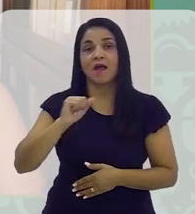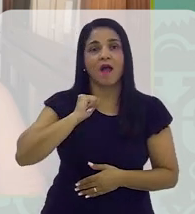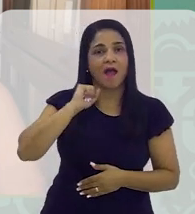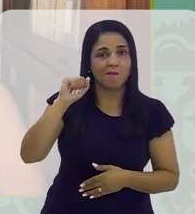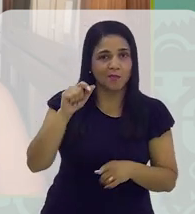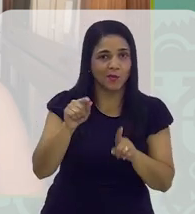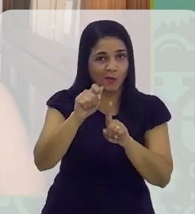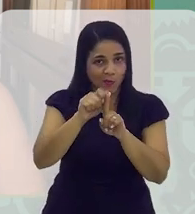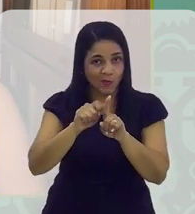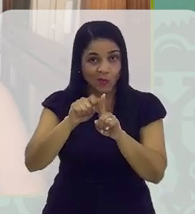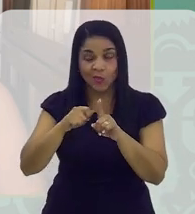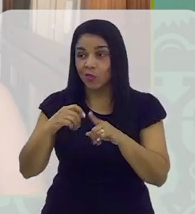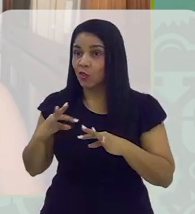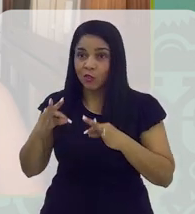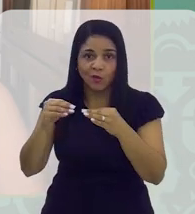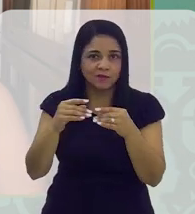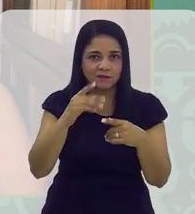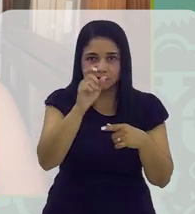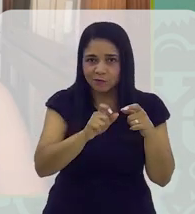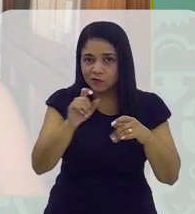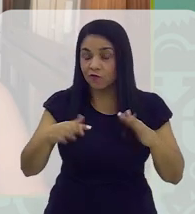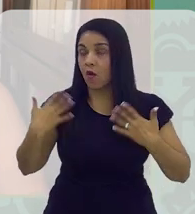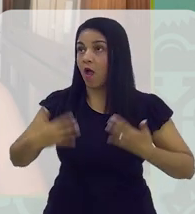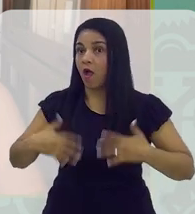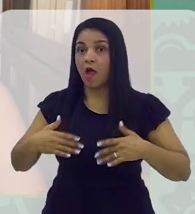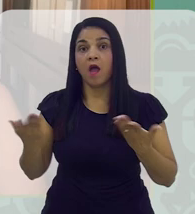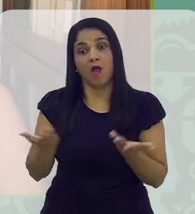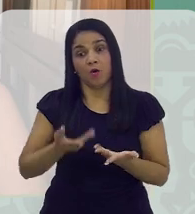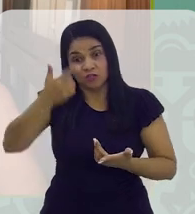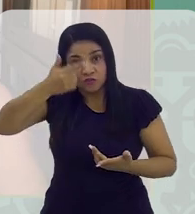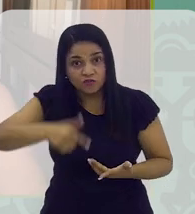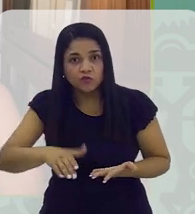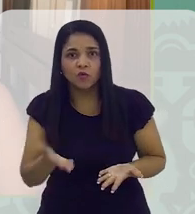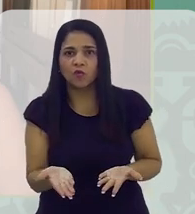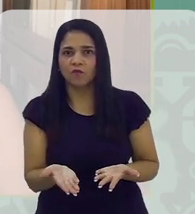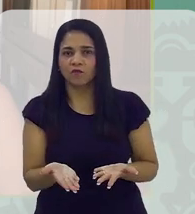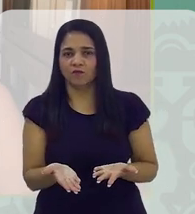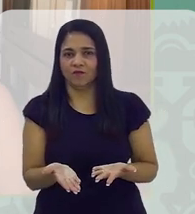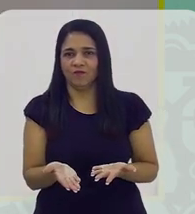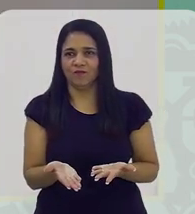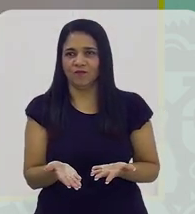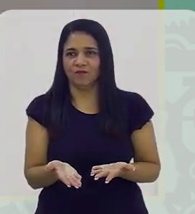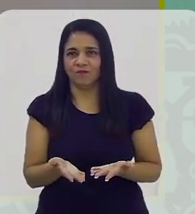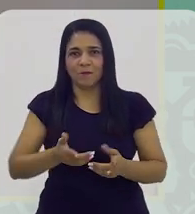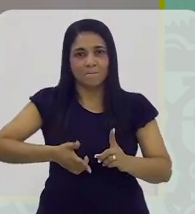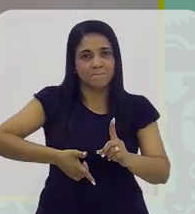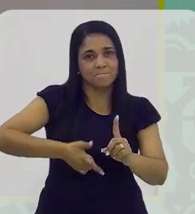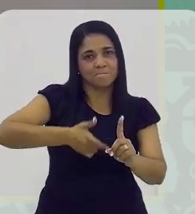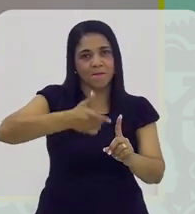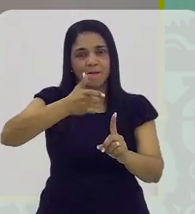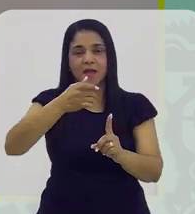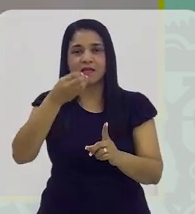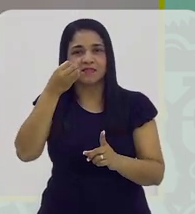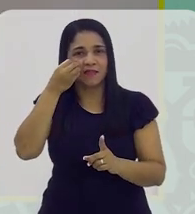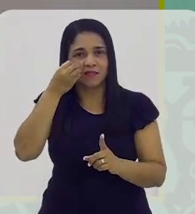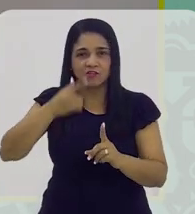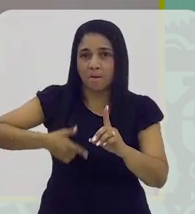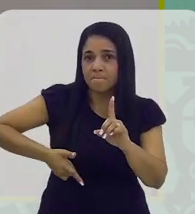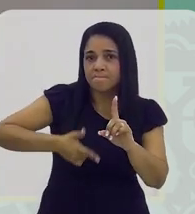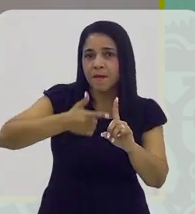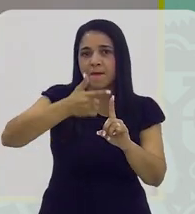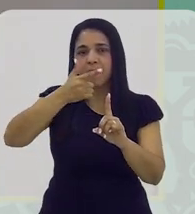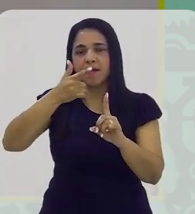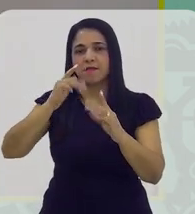né, que foi aquela que deixou todo mundo apavorado. E a gente teve agora uma outra onda. A gente teve uma outra onda de ataques e